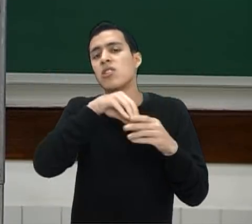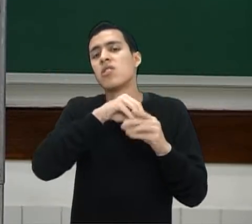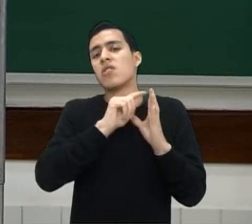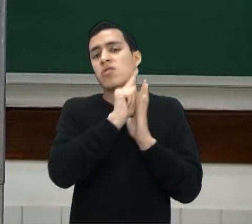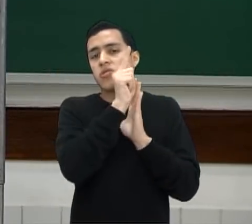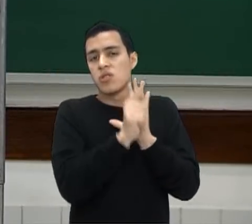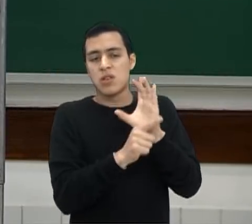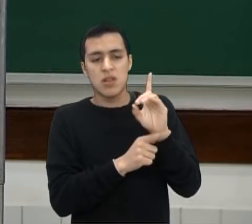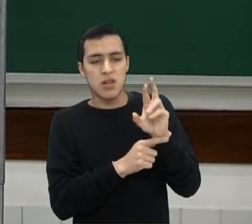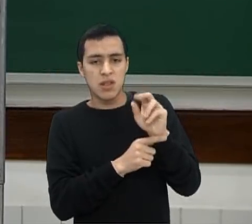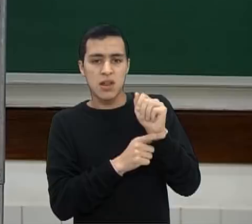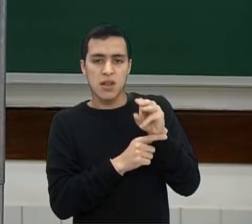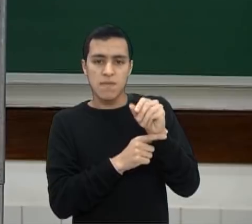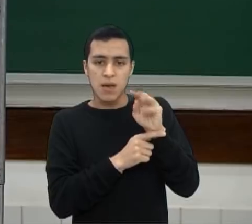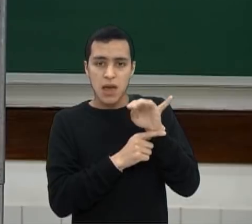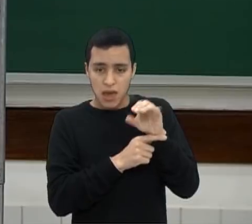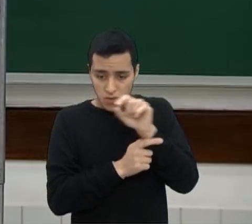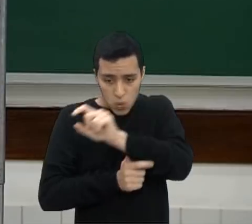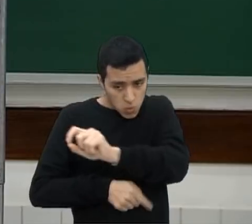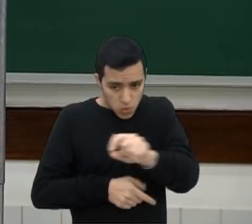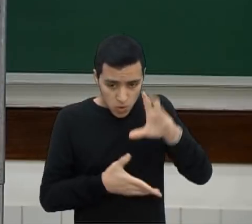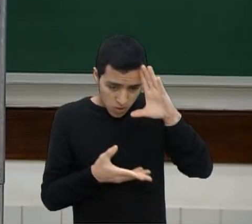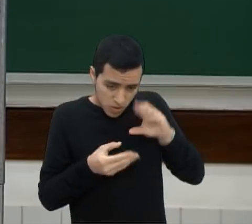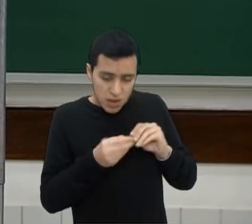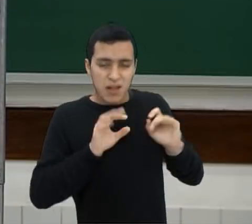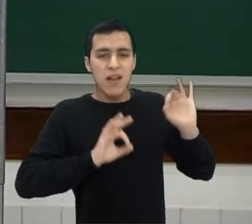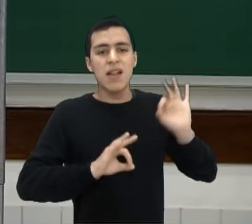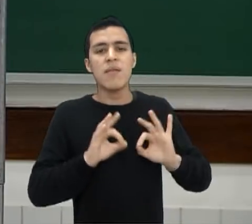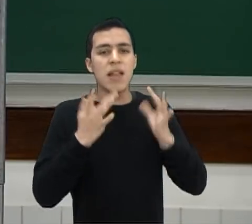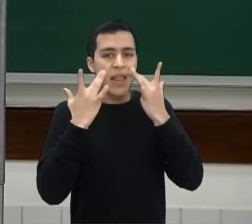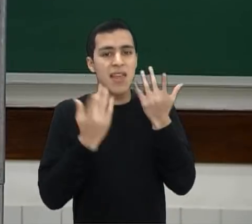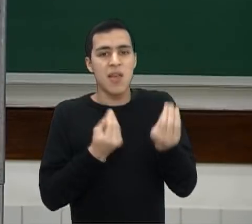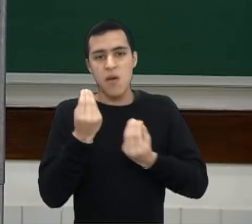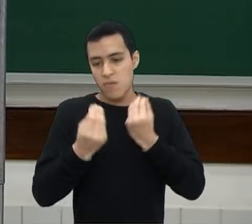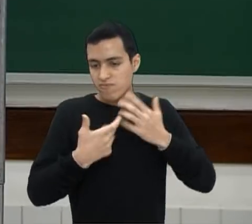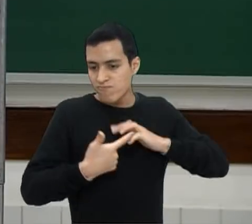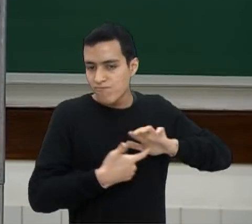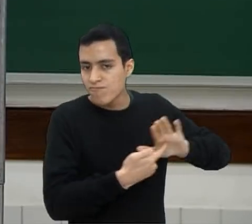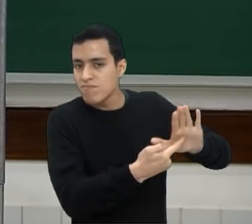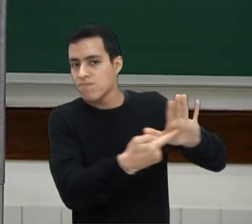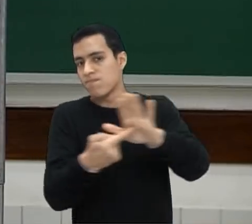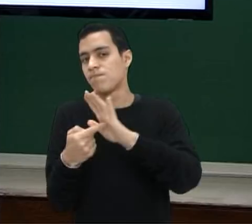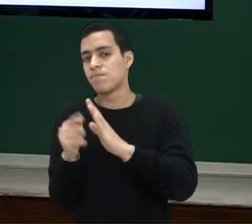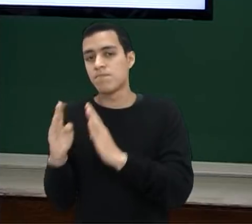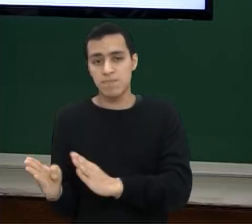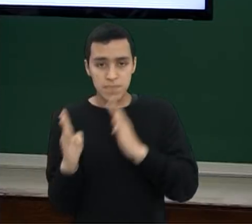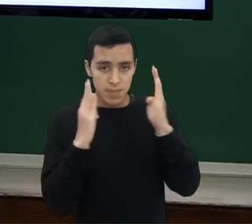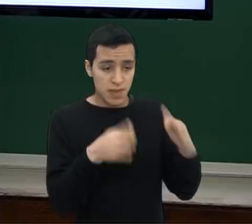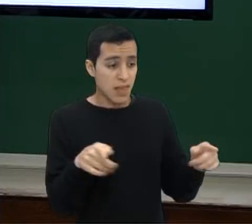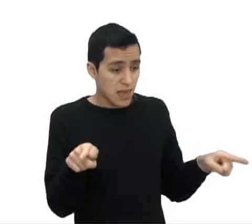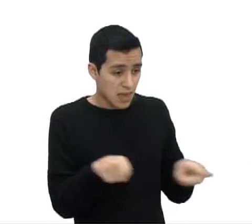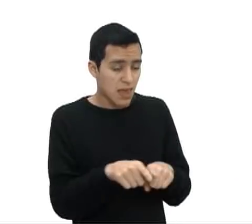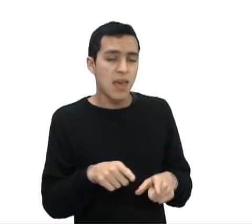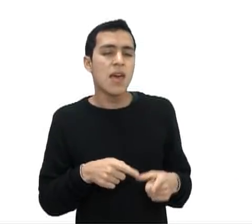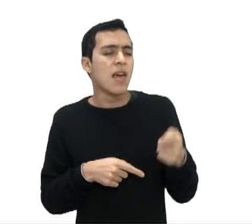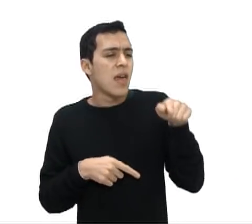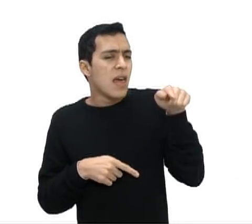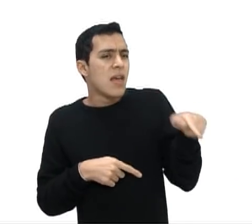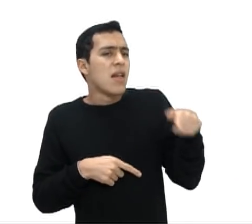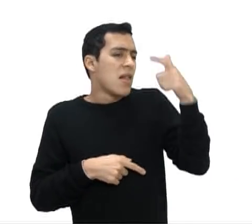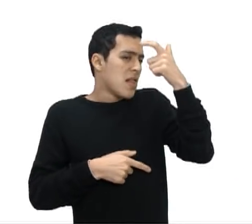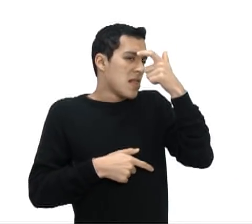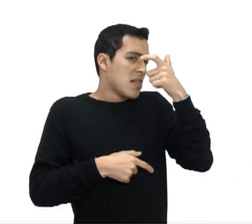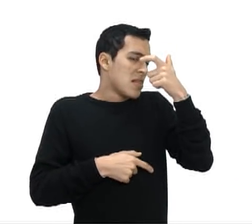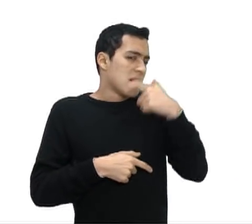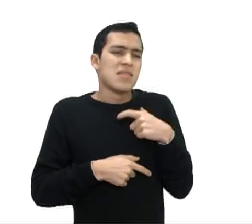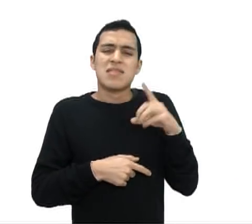pessoas compreendam, né? E possam estar elaborando a peça teatral, certo? Também a dramaturgia, né? A gente tem aí que o